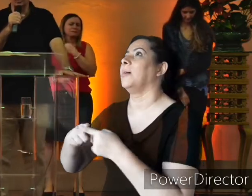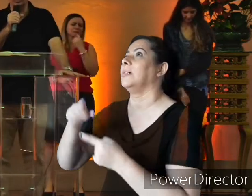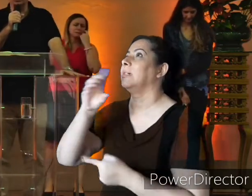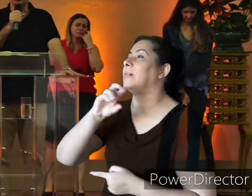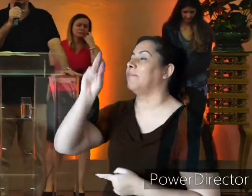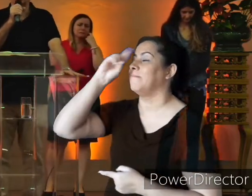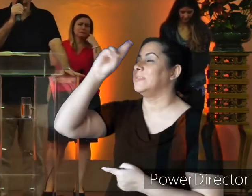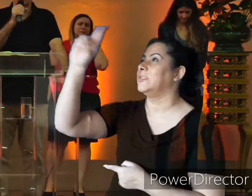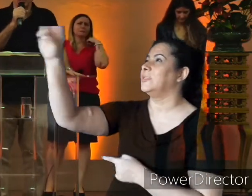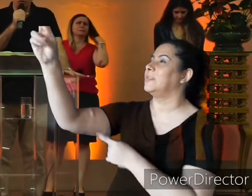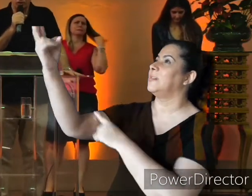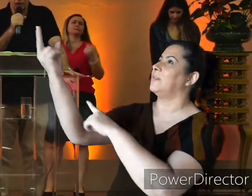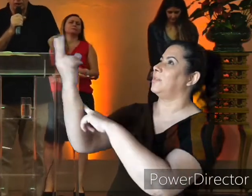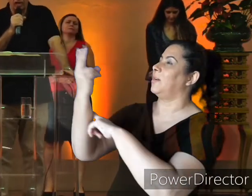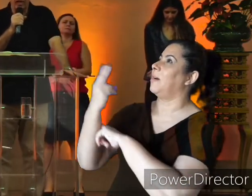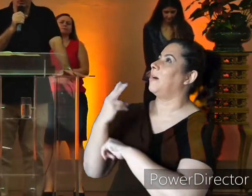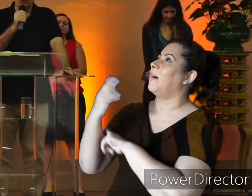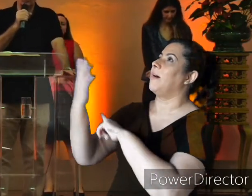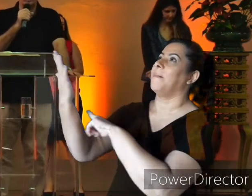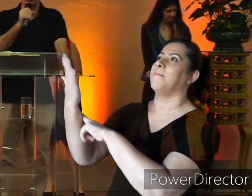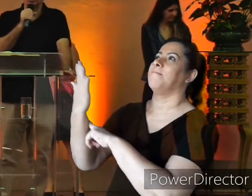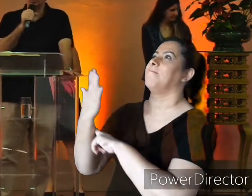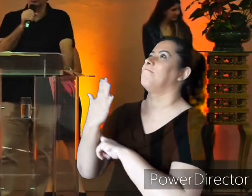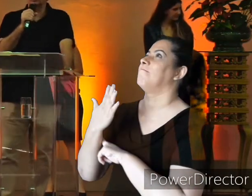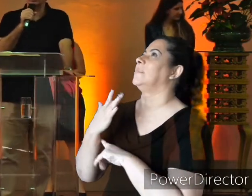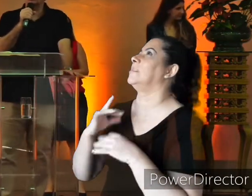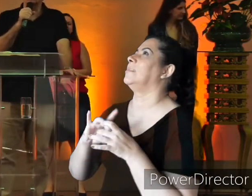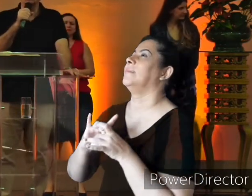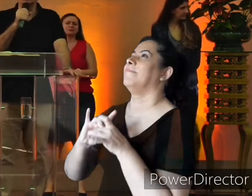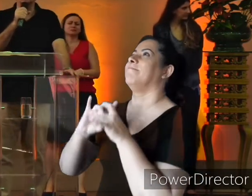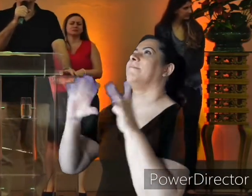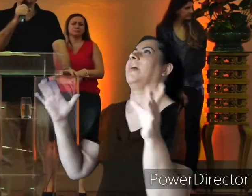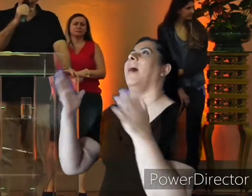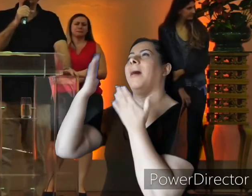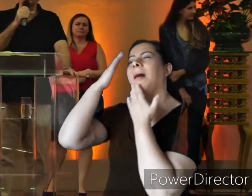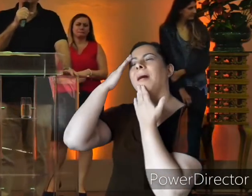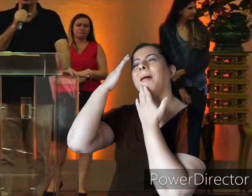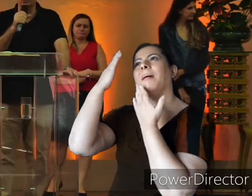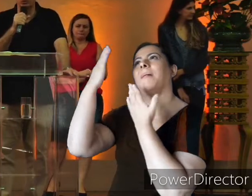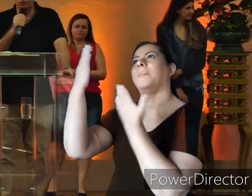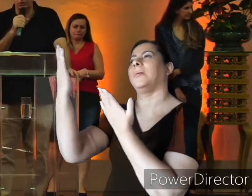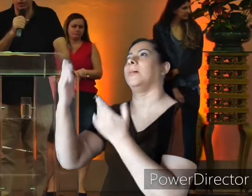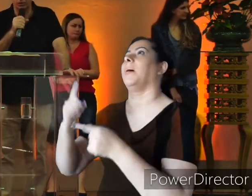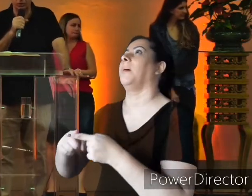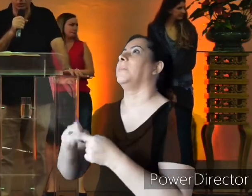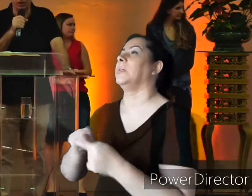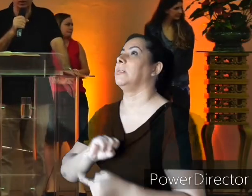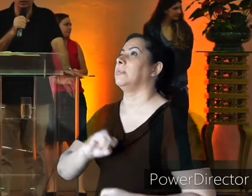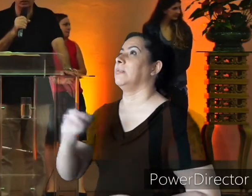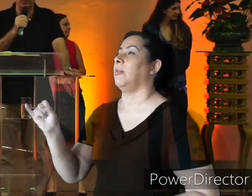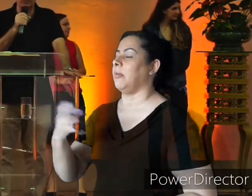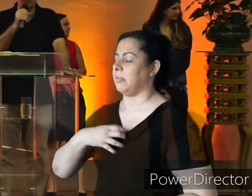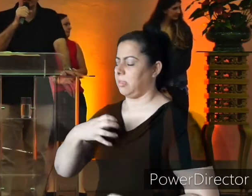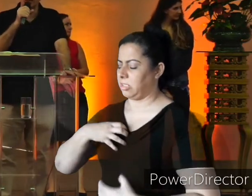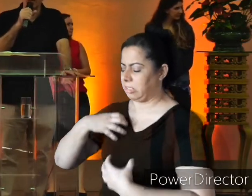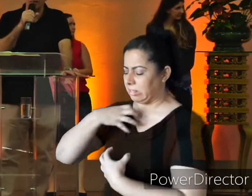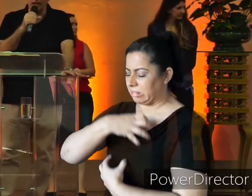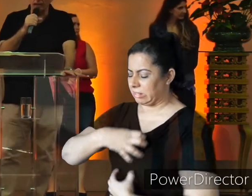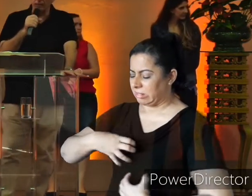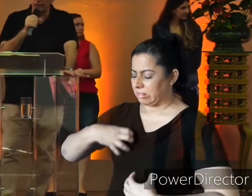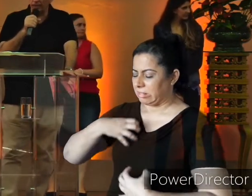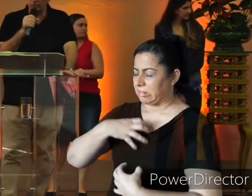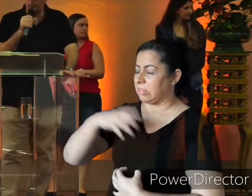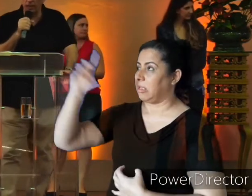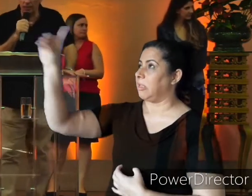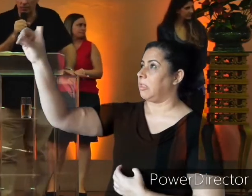nos ajudando, nos enchendo, nos fazendo transbordar com óleo, com a unção do teu Espírito Santo.